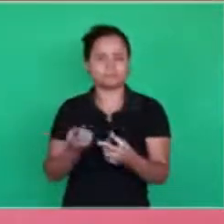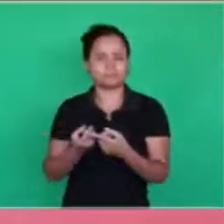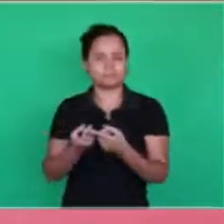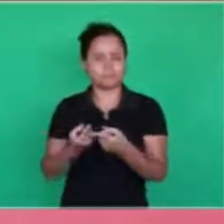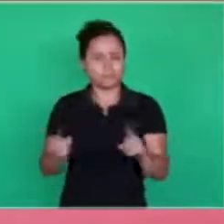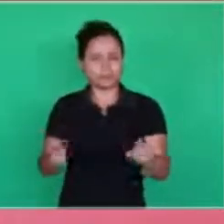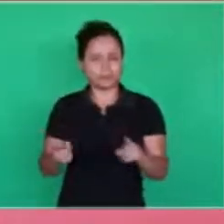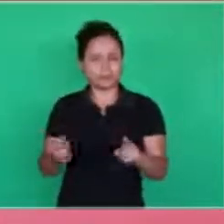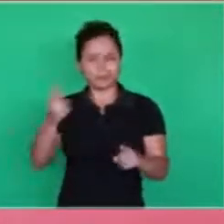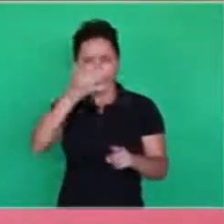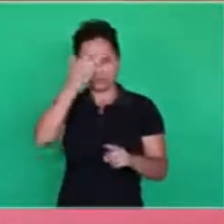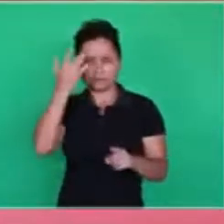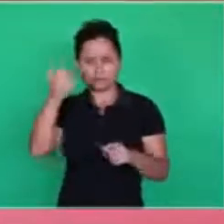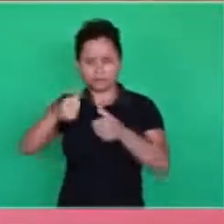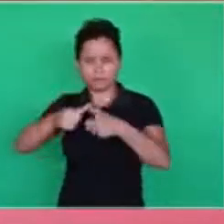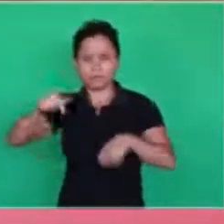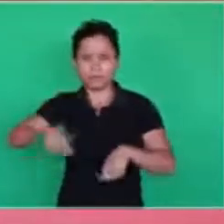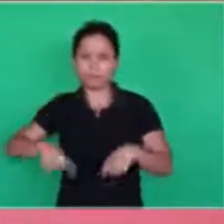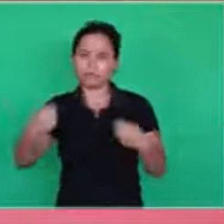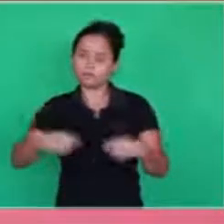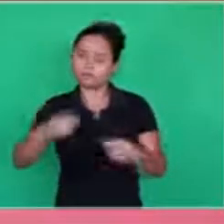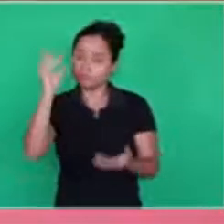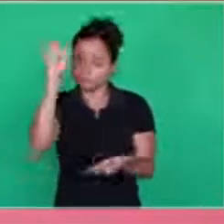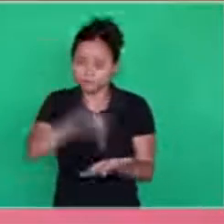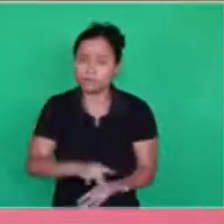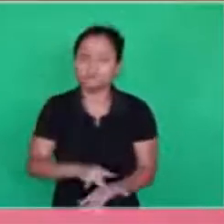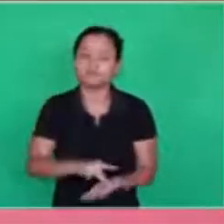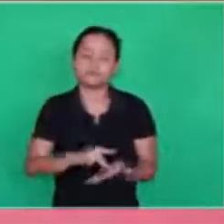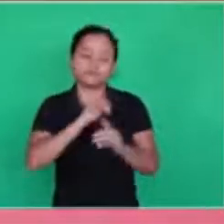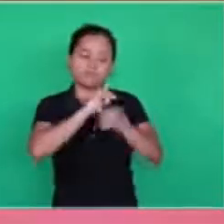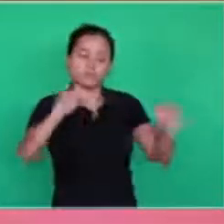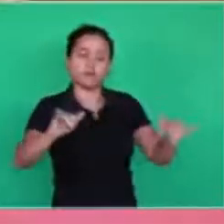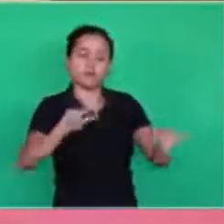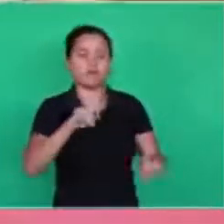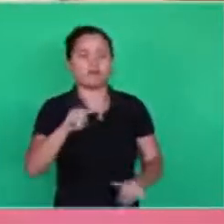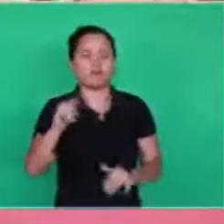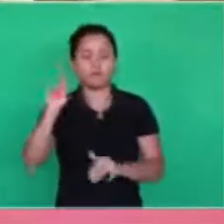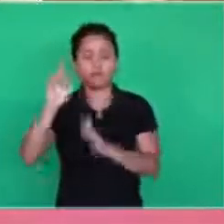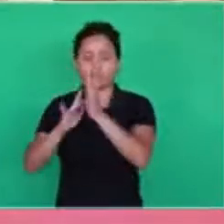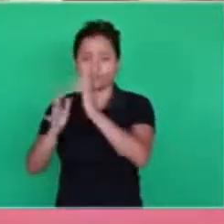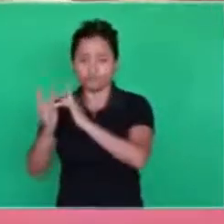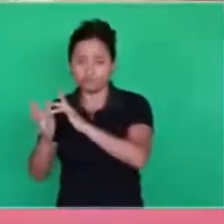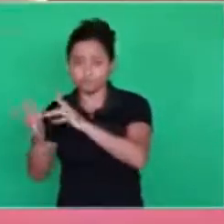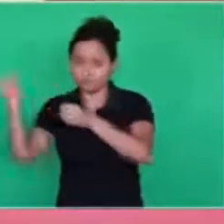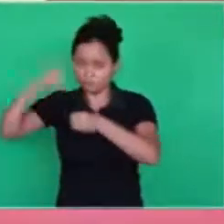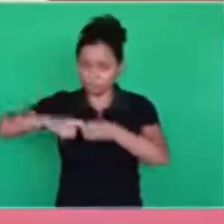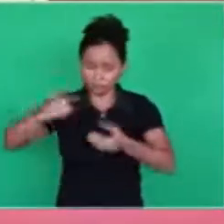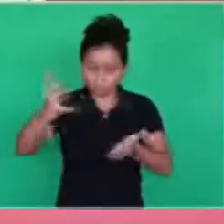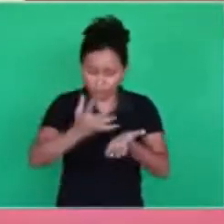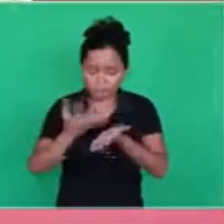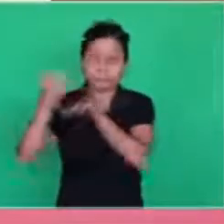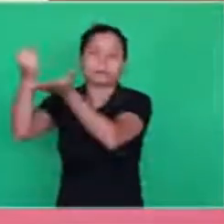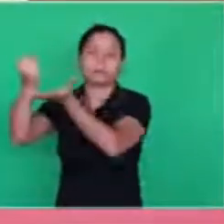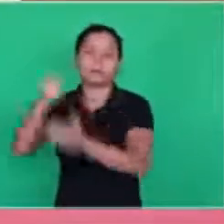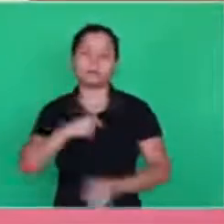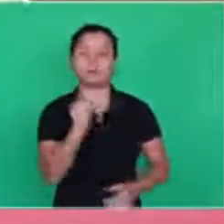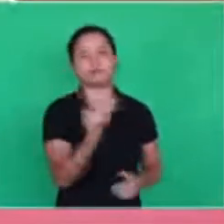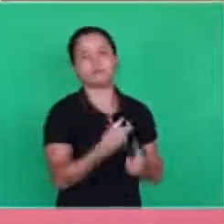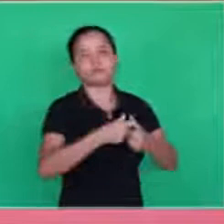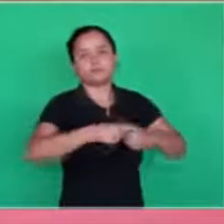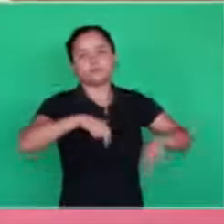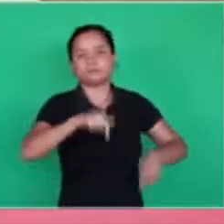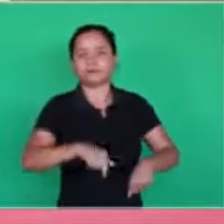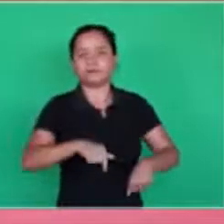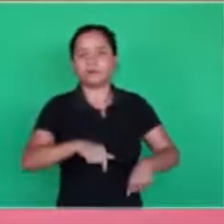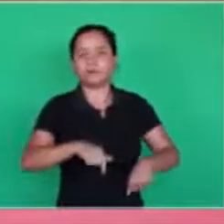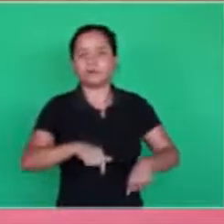Senão, o Senhor foi, levou a igreja e nós ficamos. Eu estou em Cantares, Salomão. Então, o